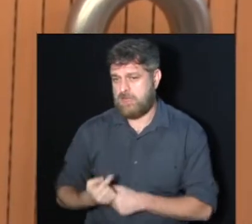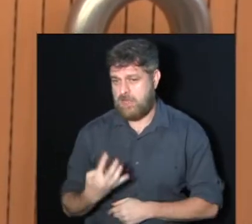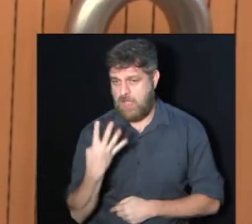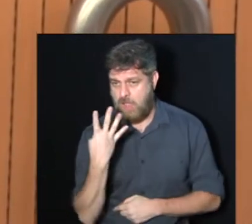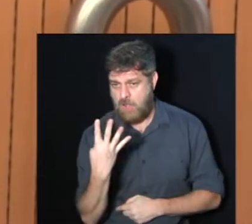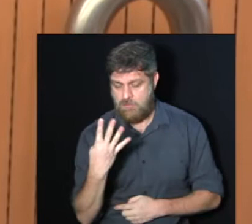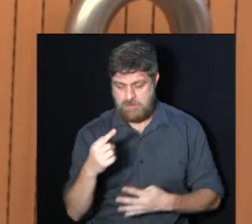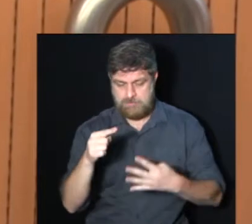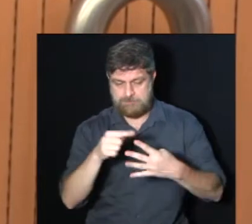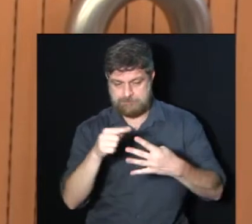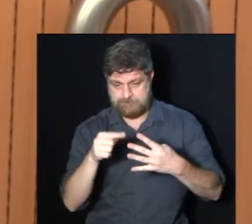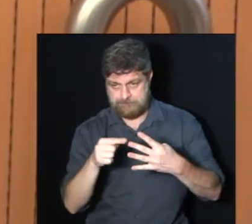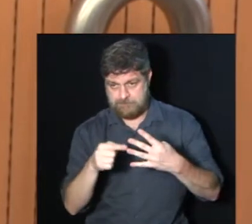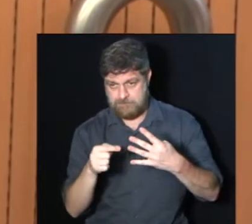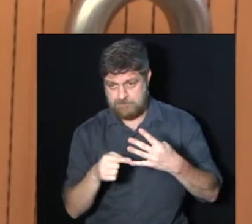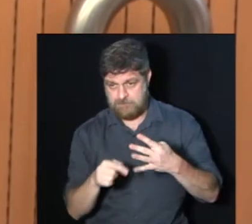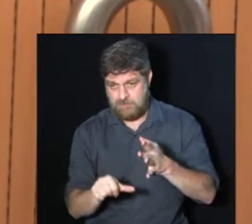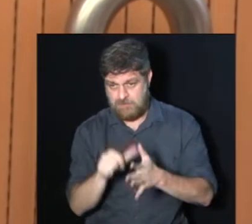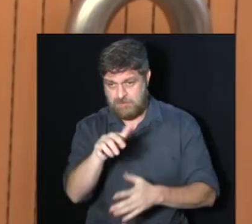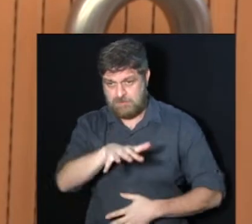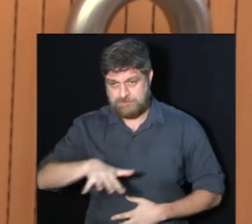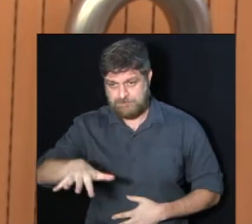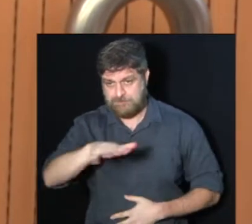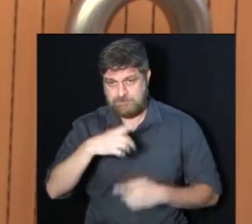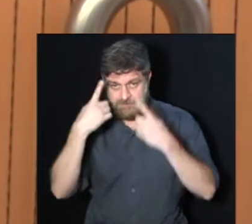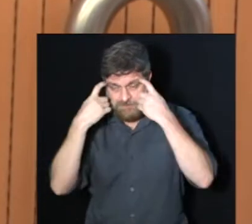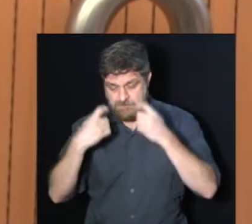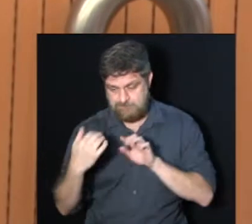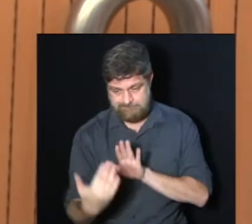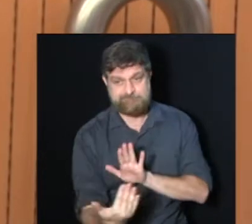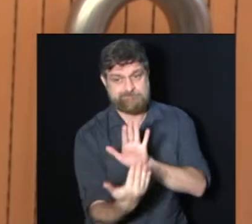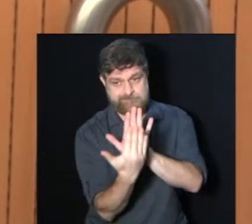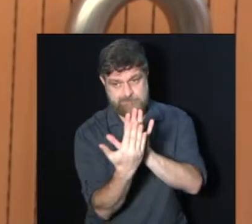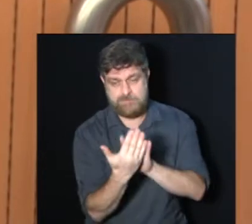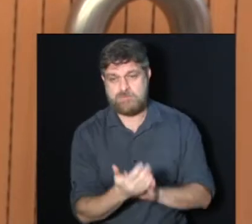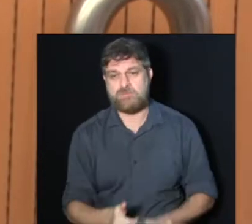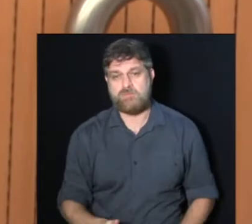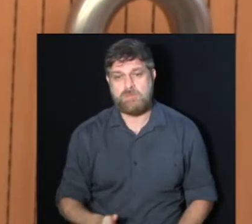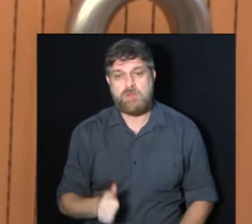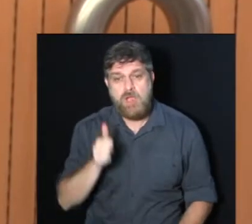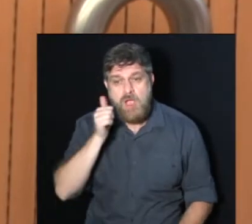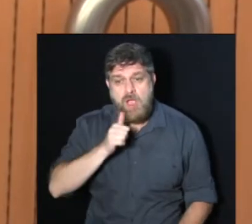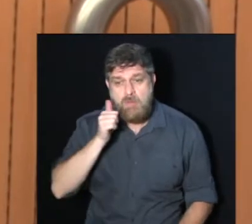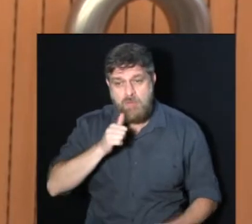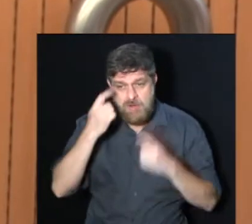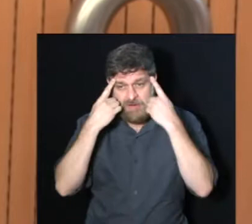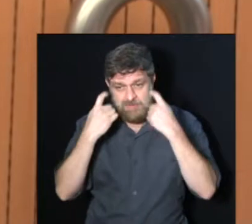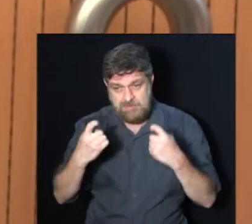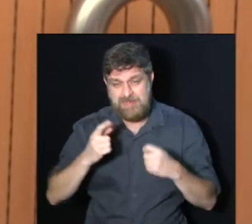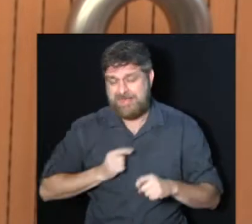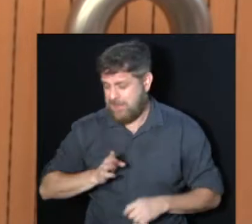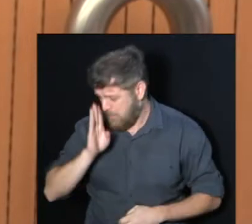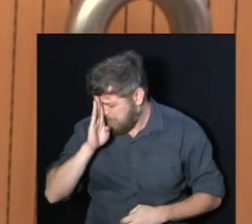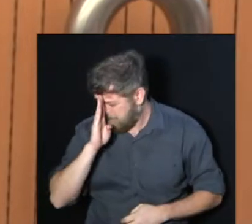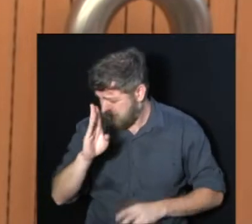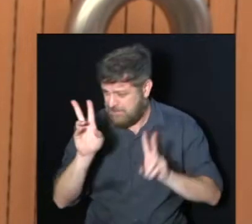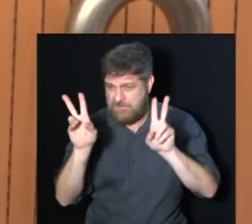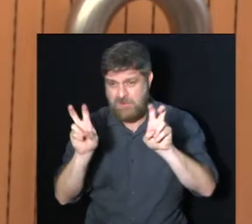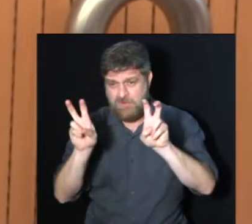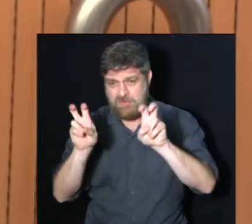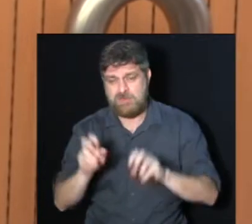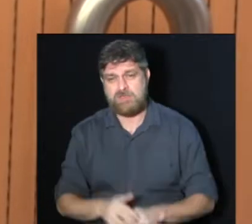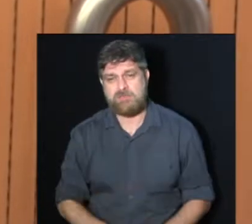eixos. Um primeiro eixo, que é o enfrentamento da violência contra as mulheres, que é o principal tema de discussão dessa noite. Eu